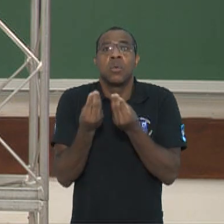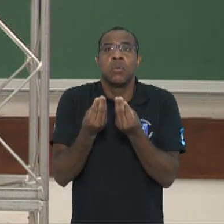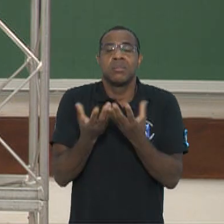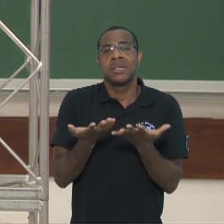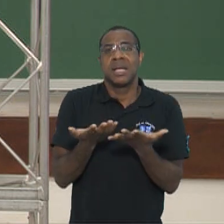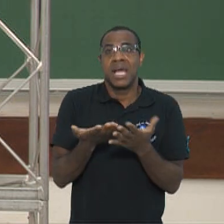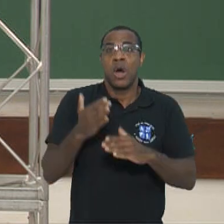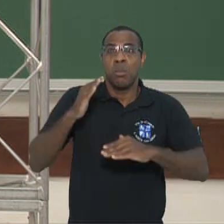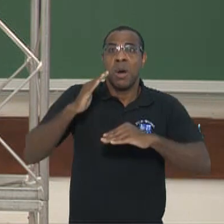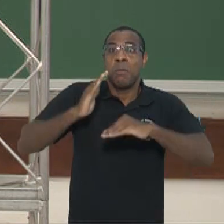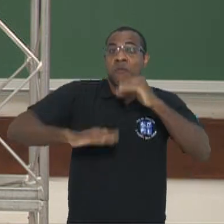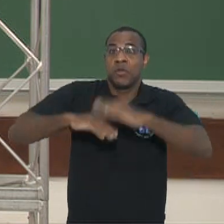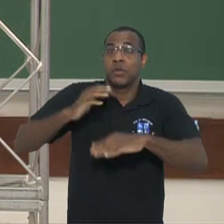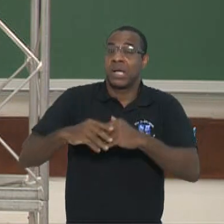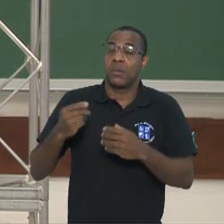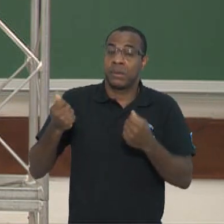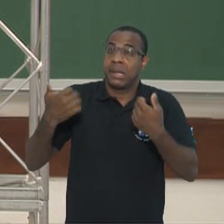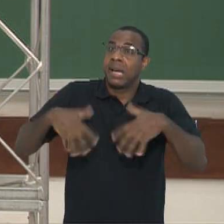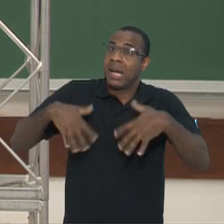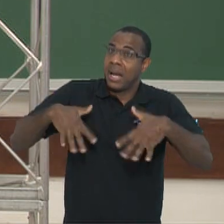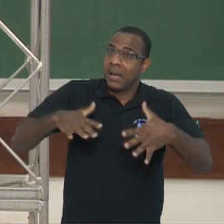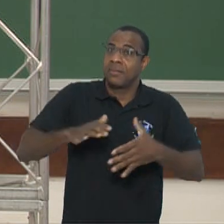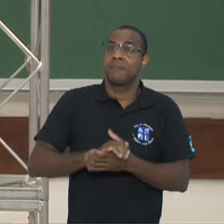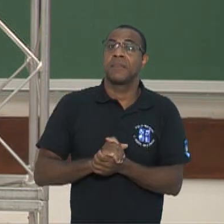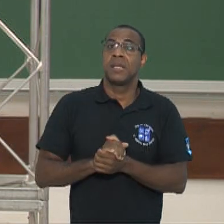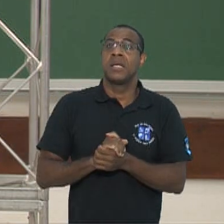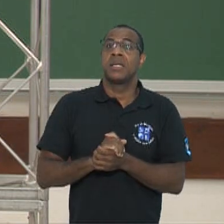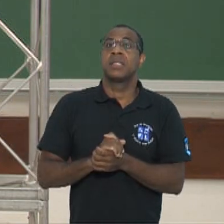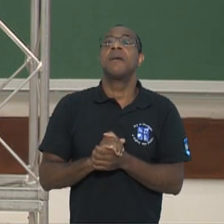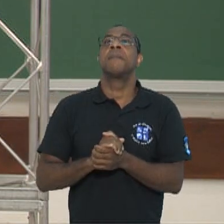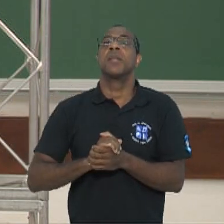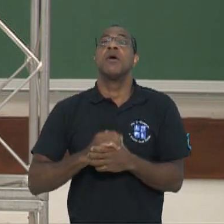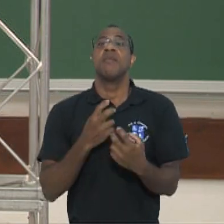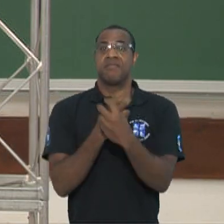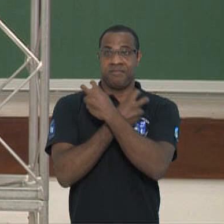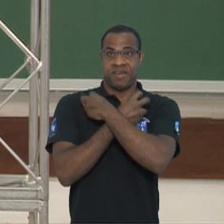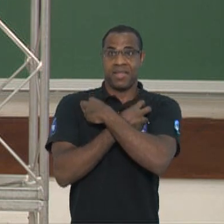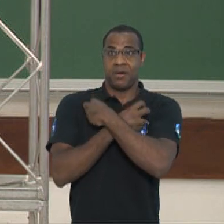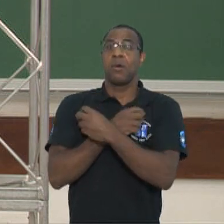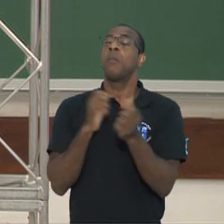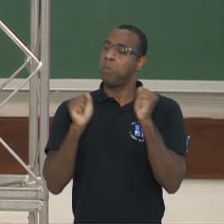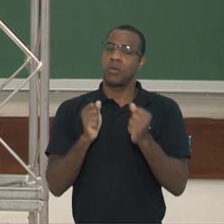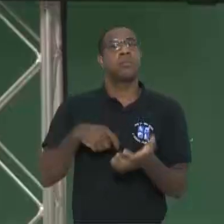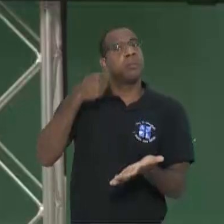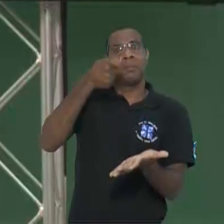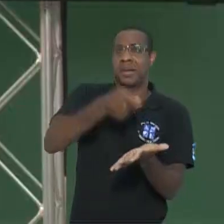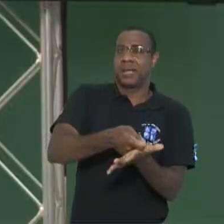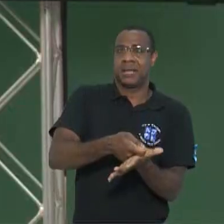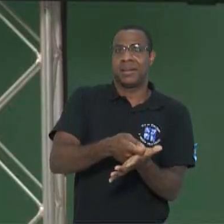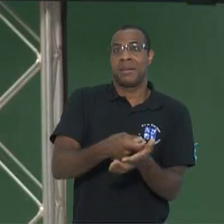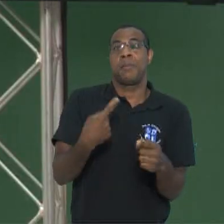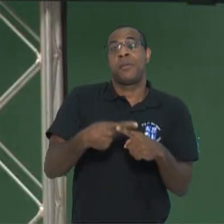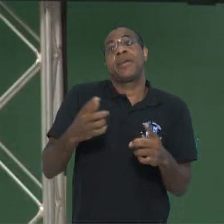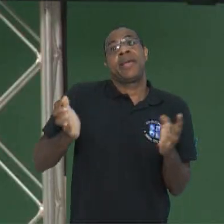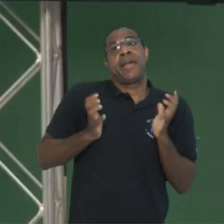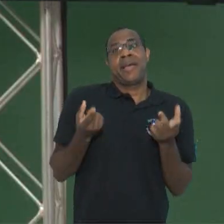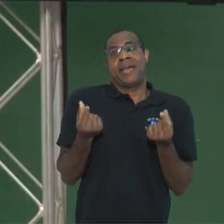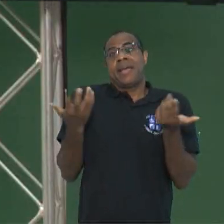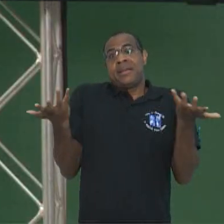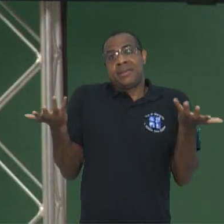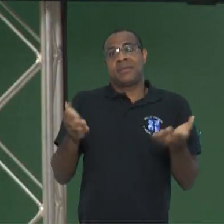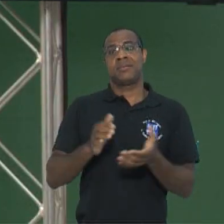é um profissional caro. Faraós têm condições, sacerdotes têm condições, o vizir, lembra dele?